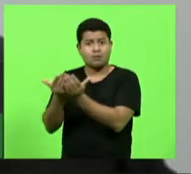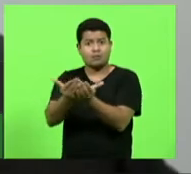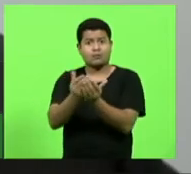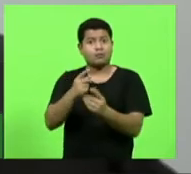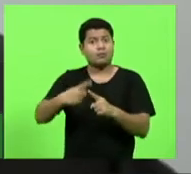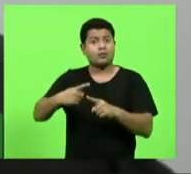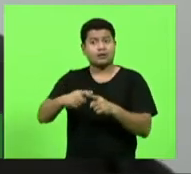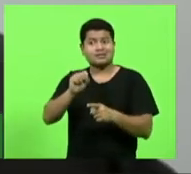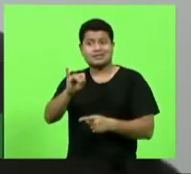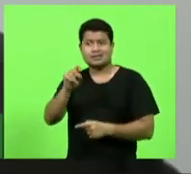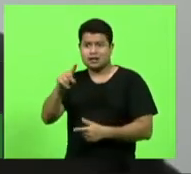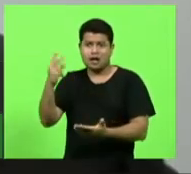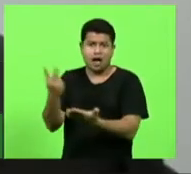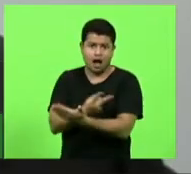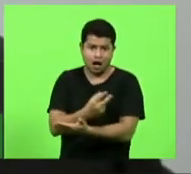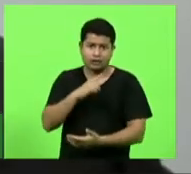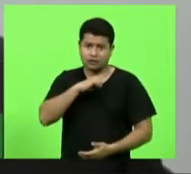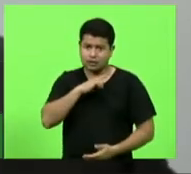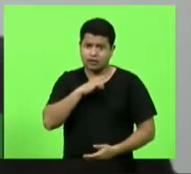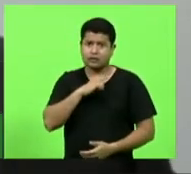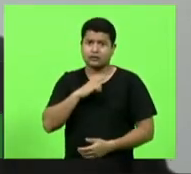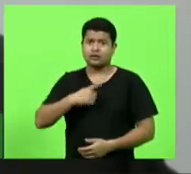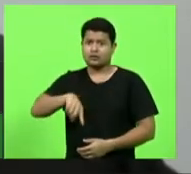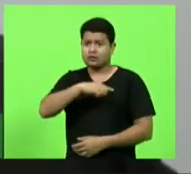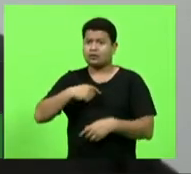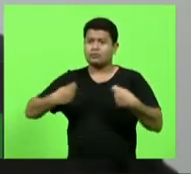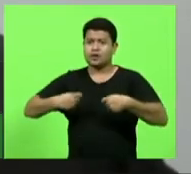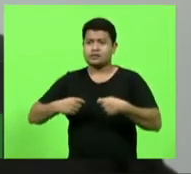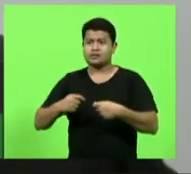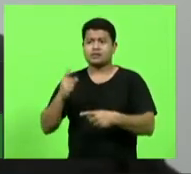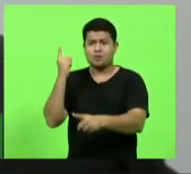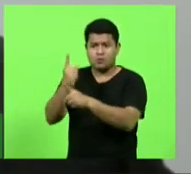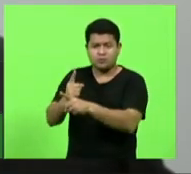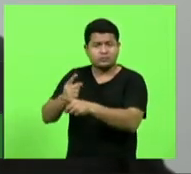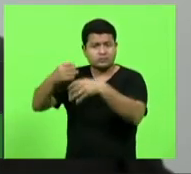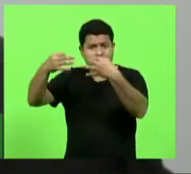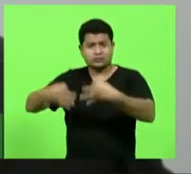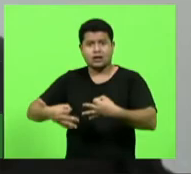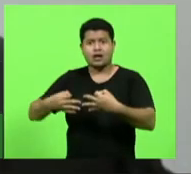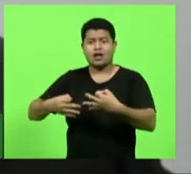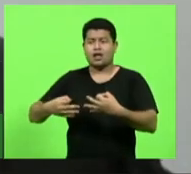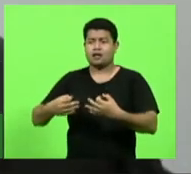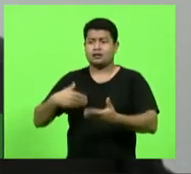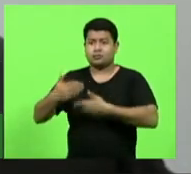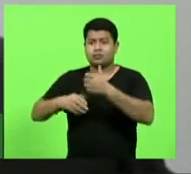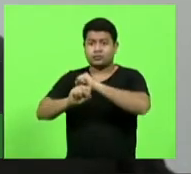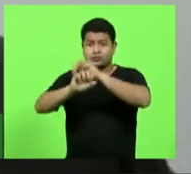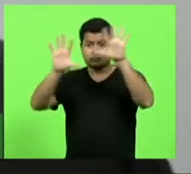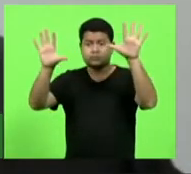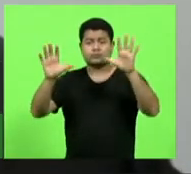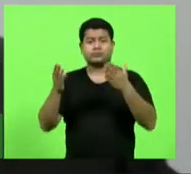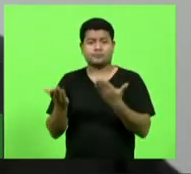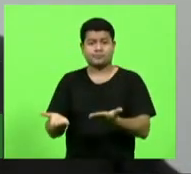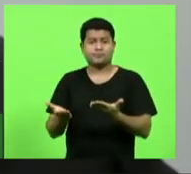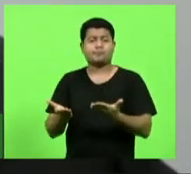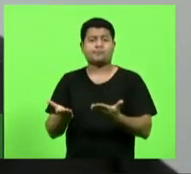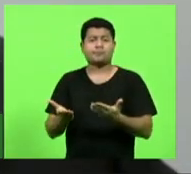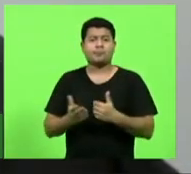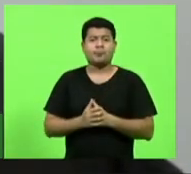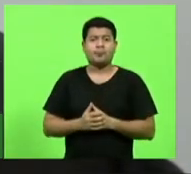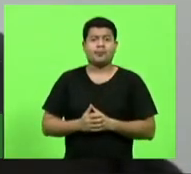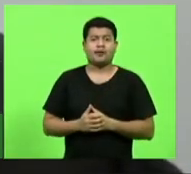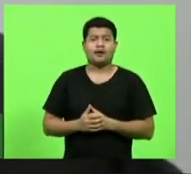errada, nós temos que fazer essa fumaça clarear para que eu possa ter uma visão mais adequada. Então, o meu voto é